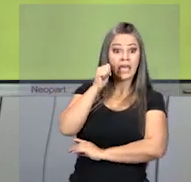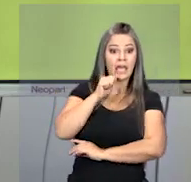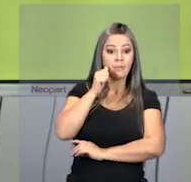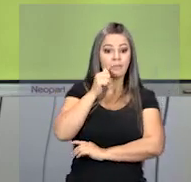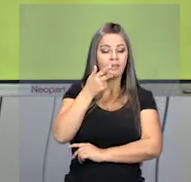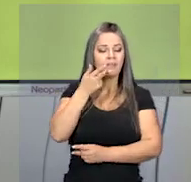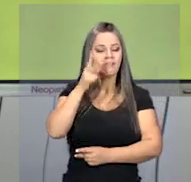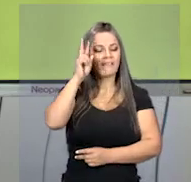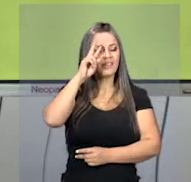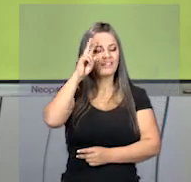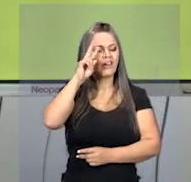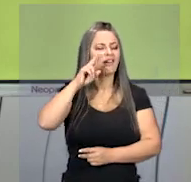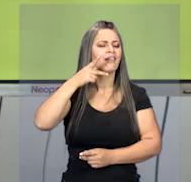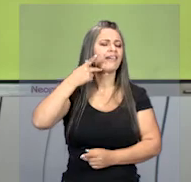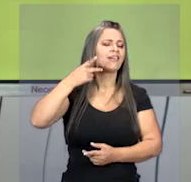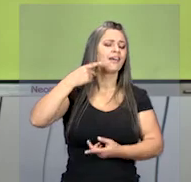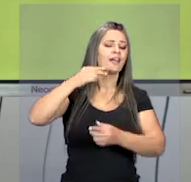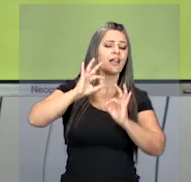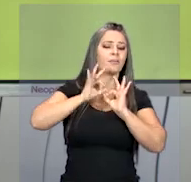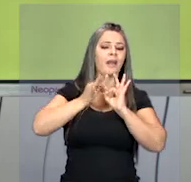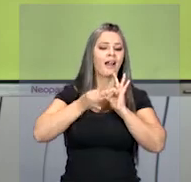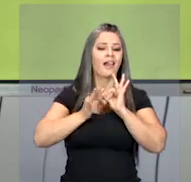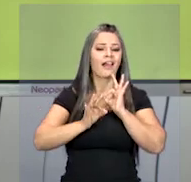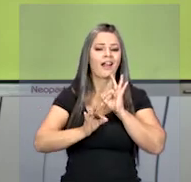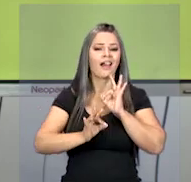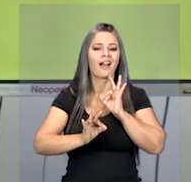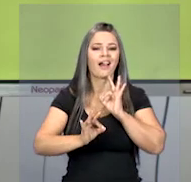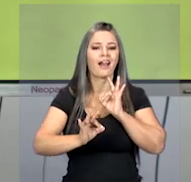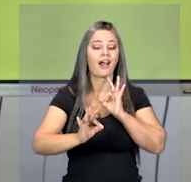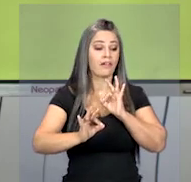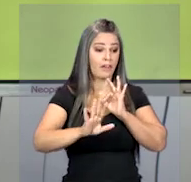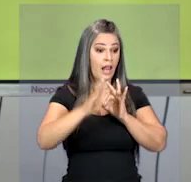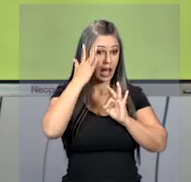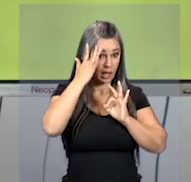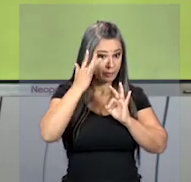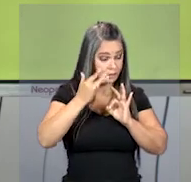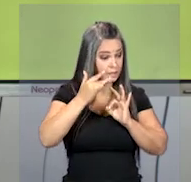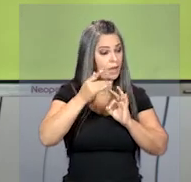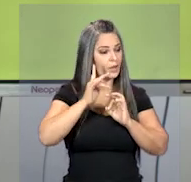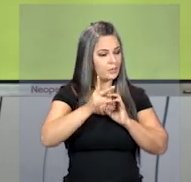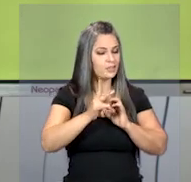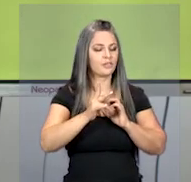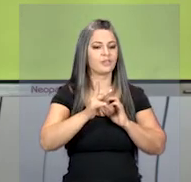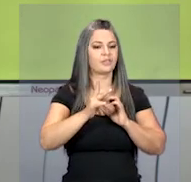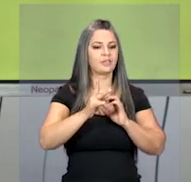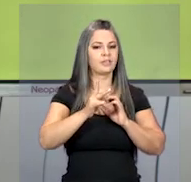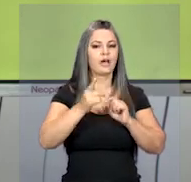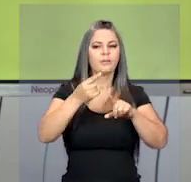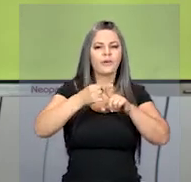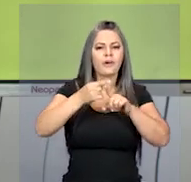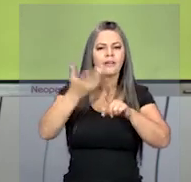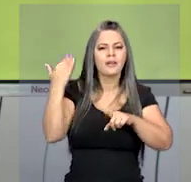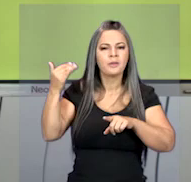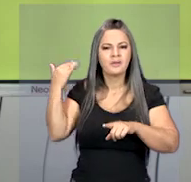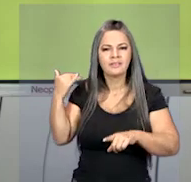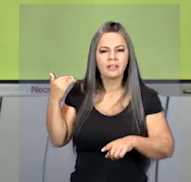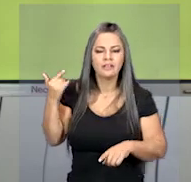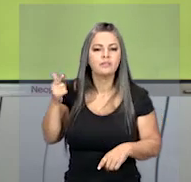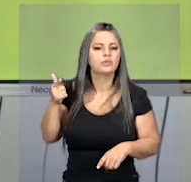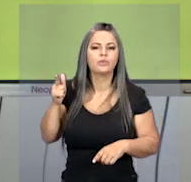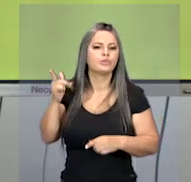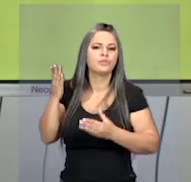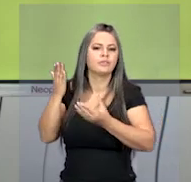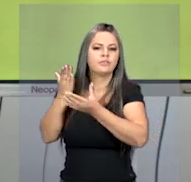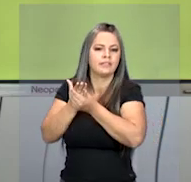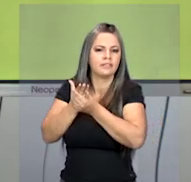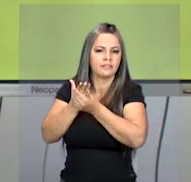vai então narrando uma outra história no outro dia. Oralidade. Porque houve uma época em que os livros não eram assim como hoje são, né? Você